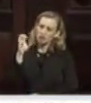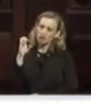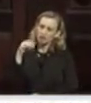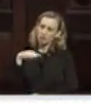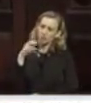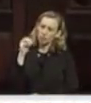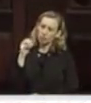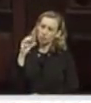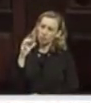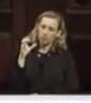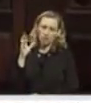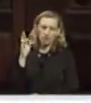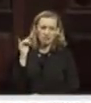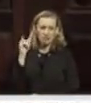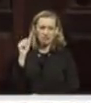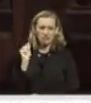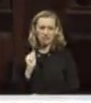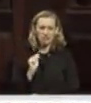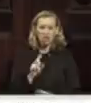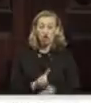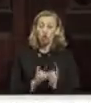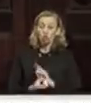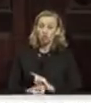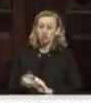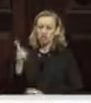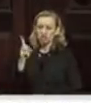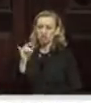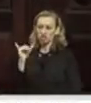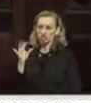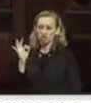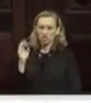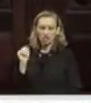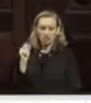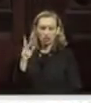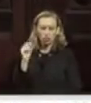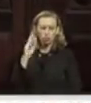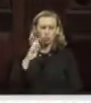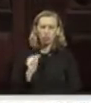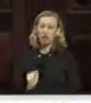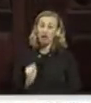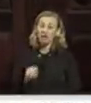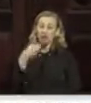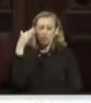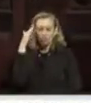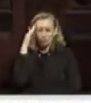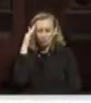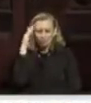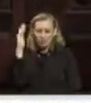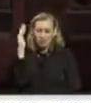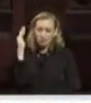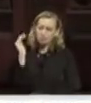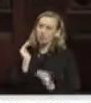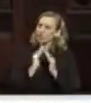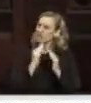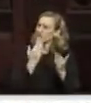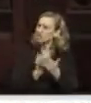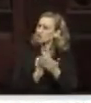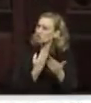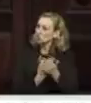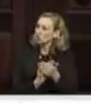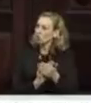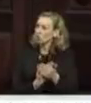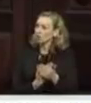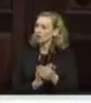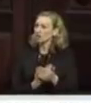ditadura. Então, é fundamental que as escolas públicas, privadas, todos os espaços de ensino, não percam as suas